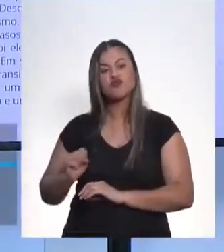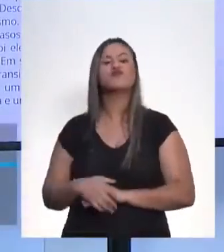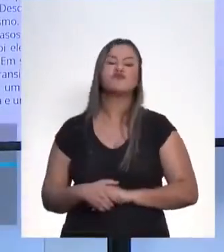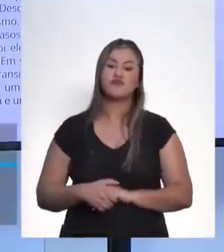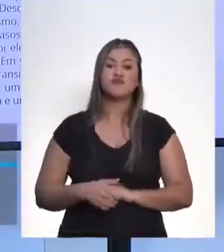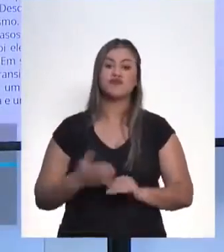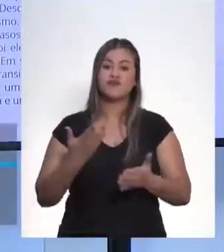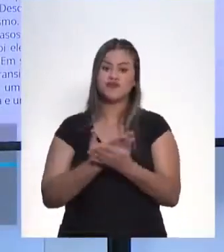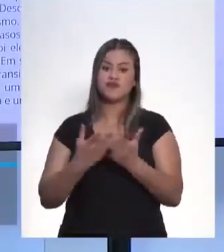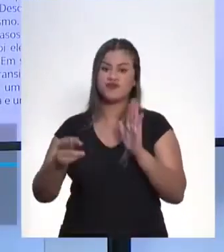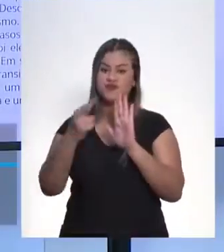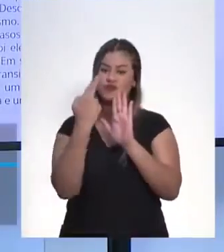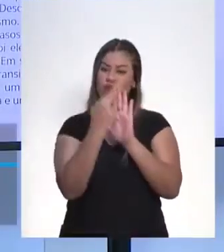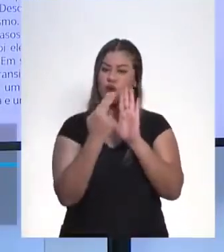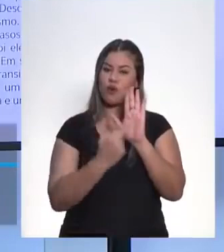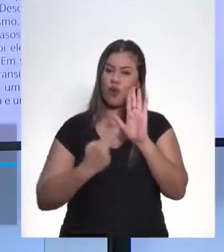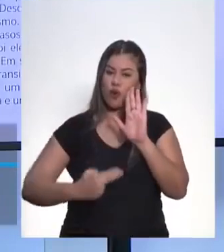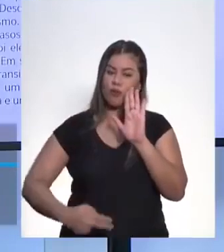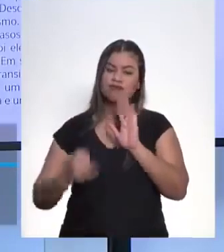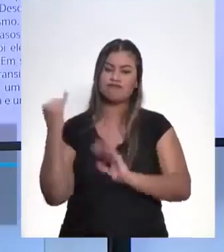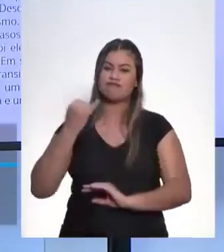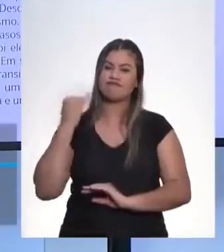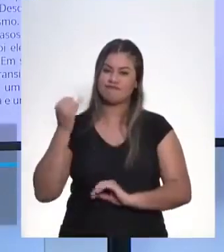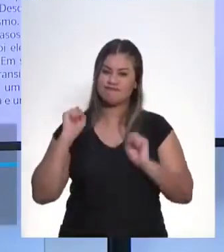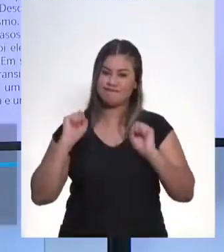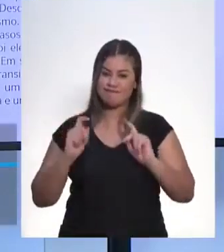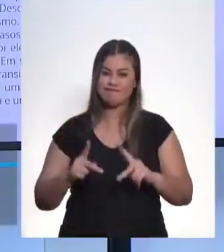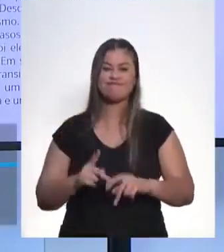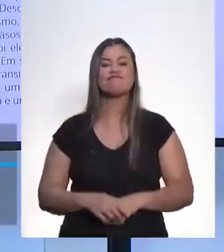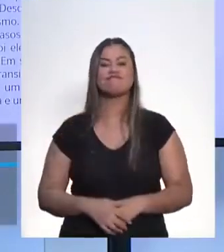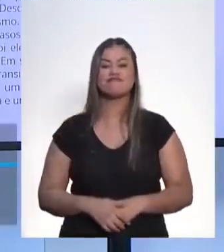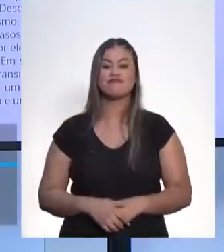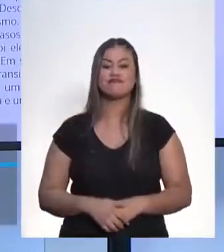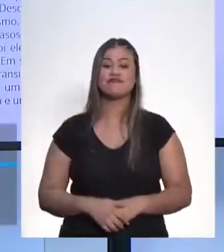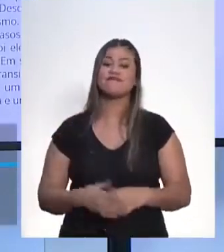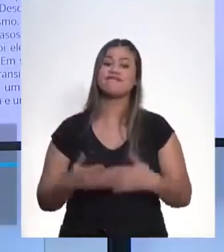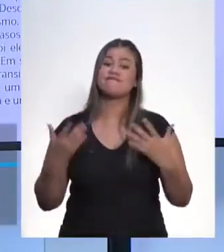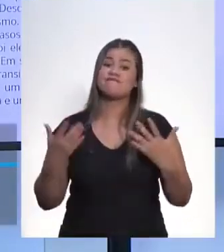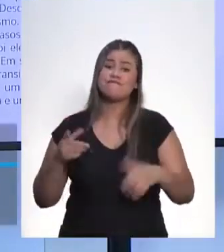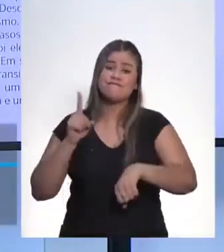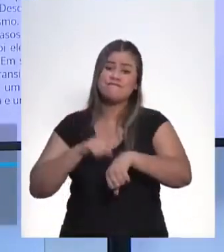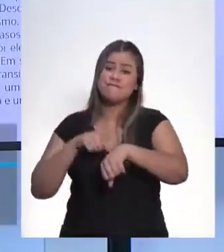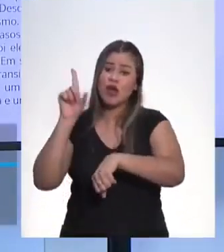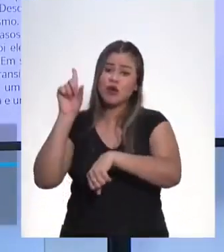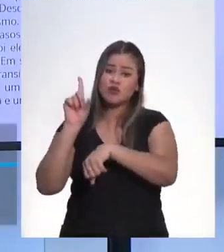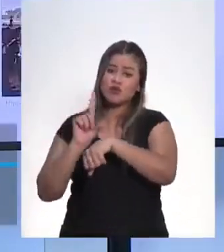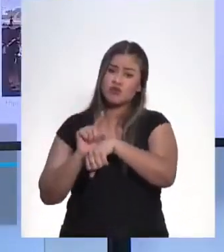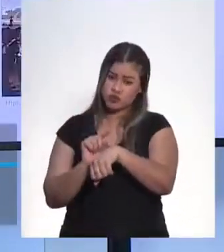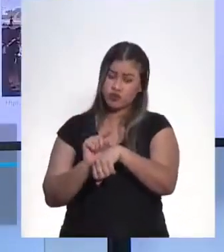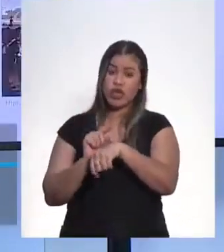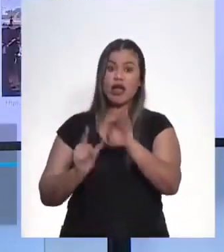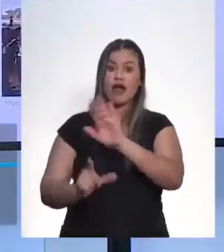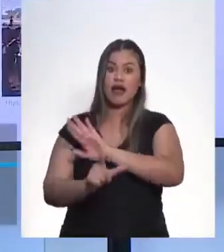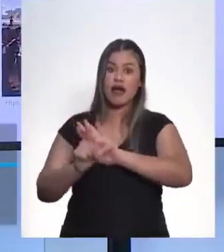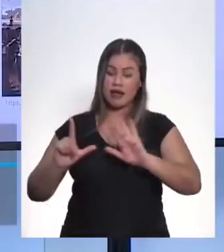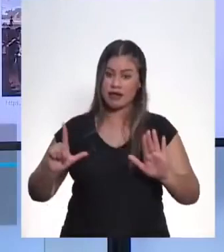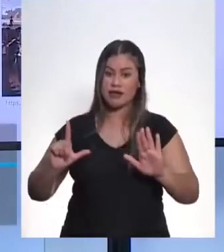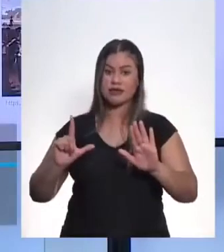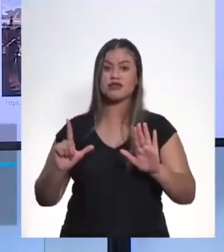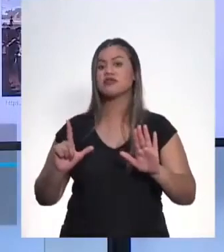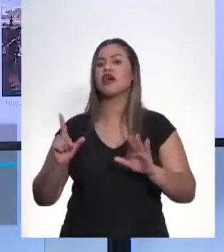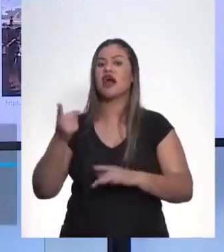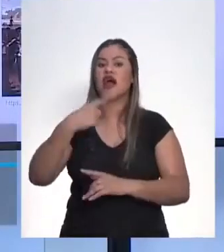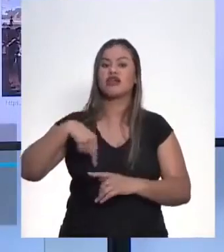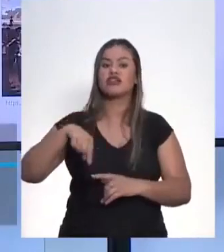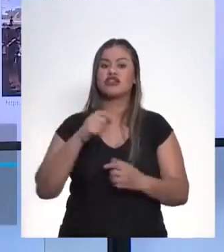aí esses nomes importantes para nós, ok? Gente, está quase no final da aula e antes de nós